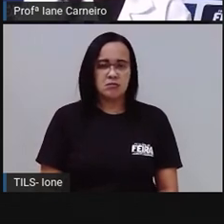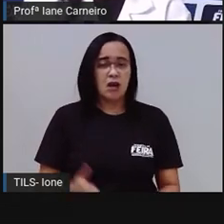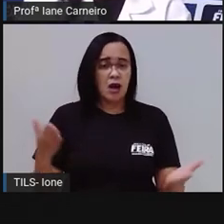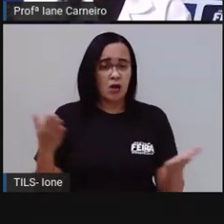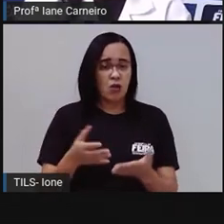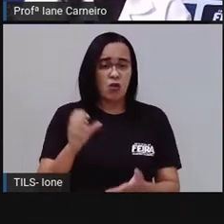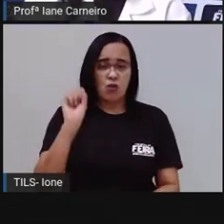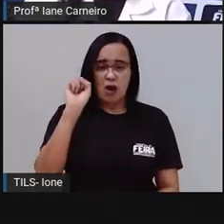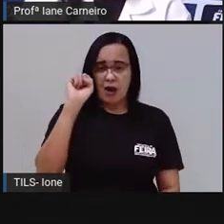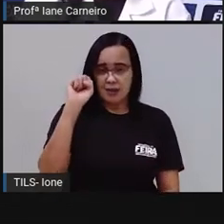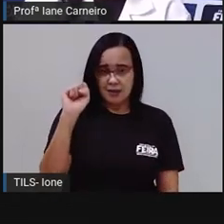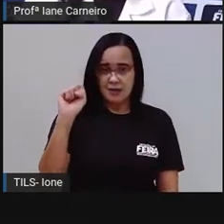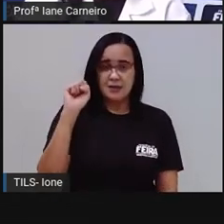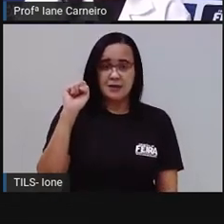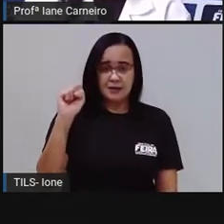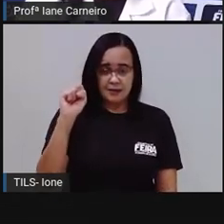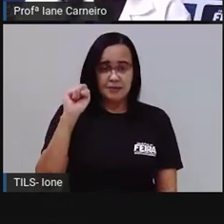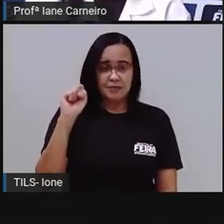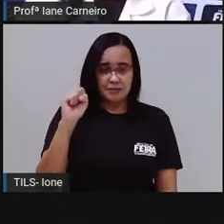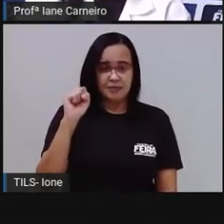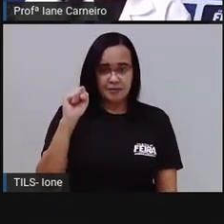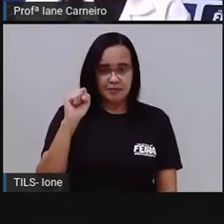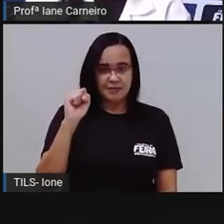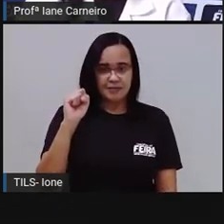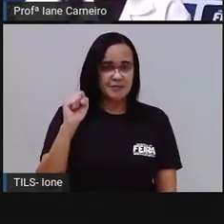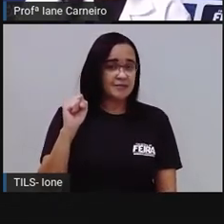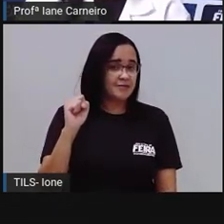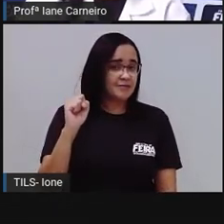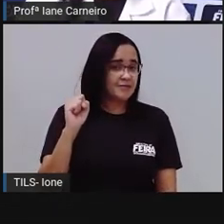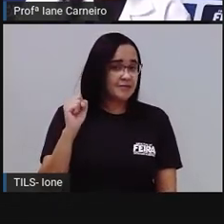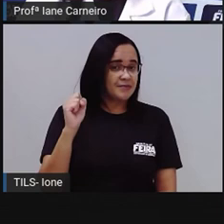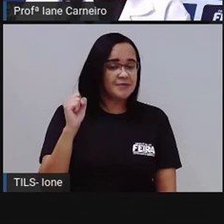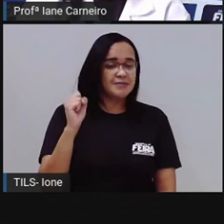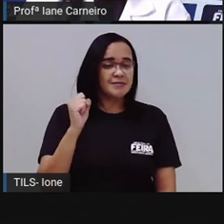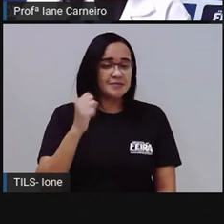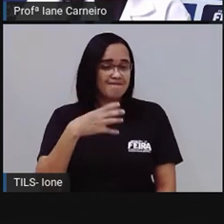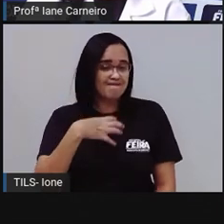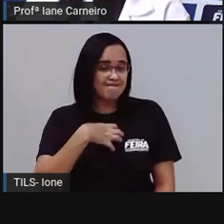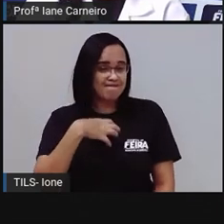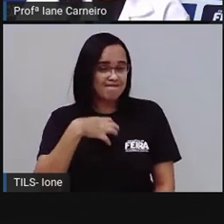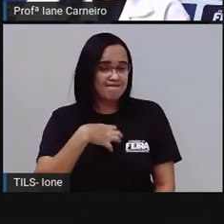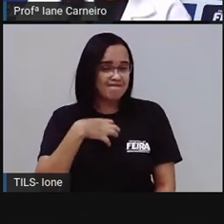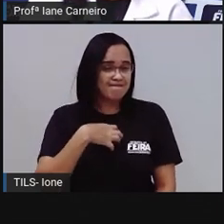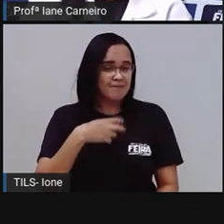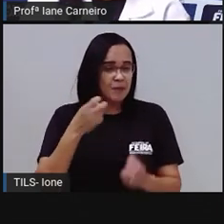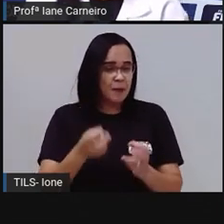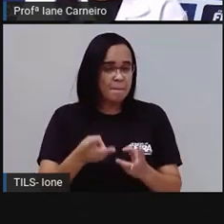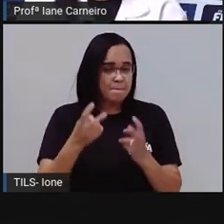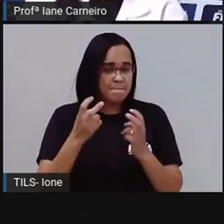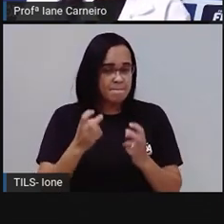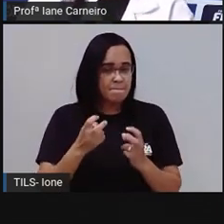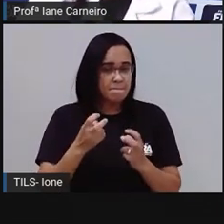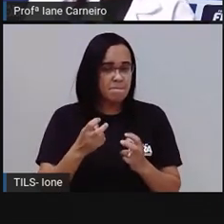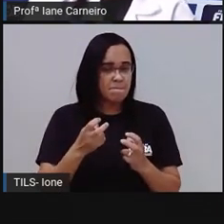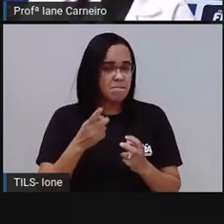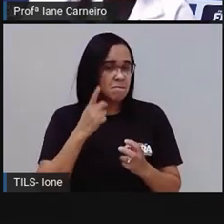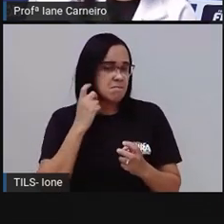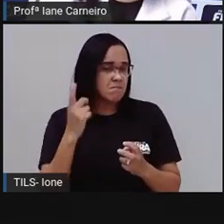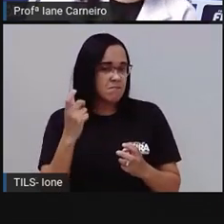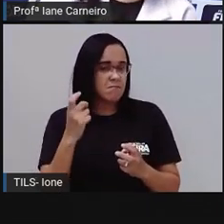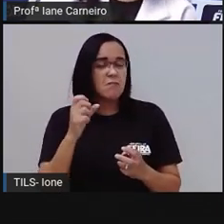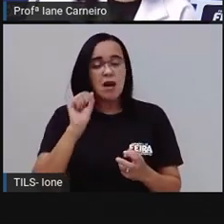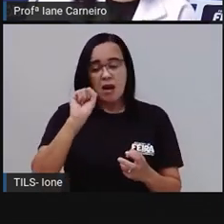Aqui a letra S, né? Que tem o som de si, né? E aí a gente, esse si, né?